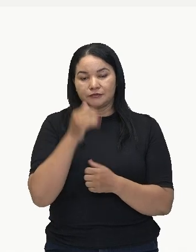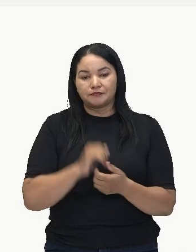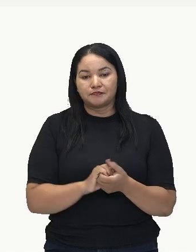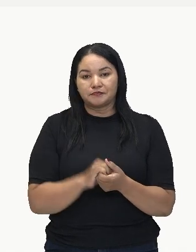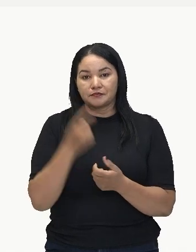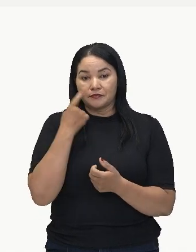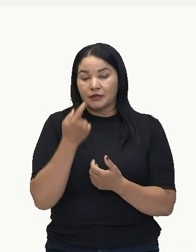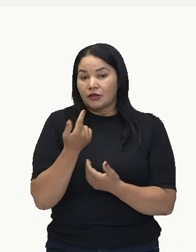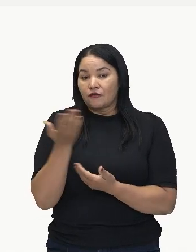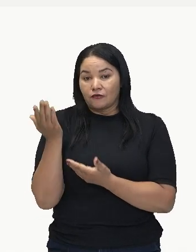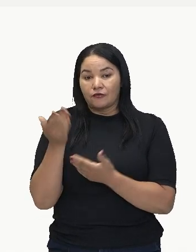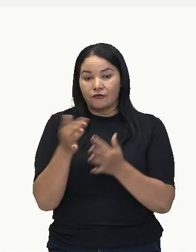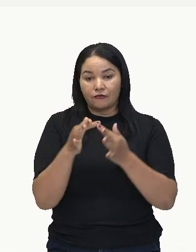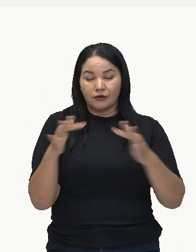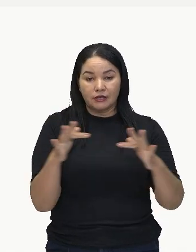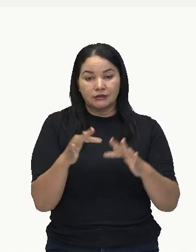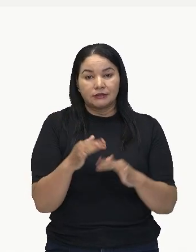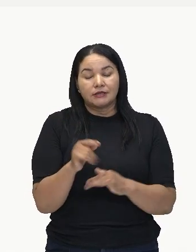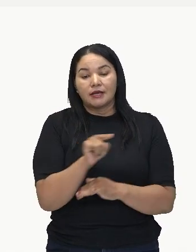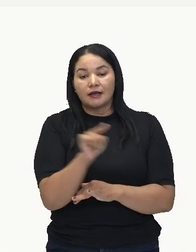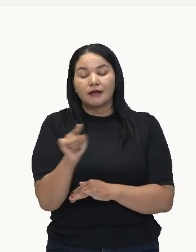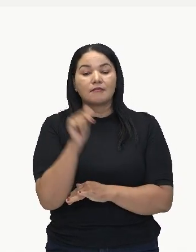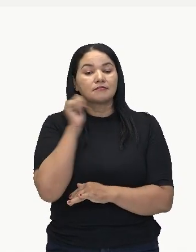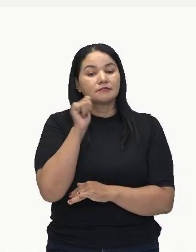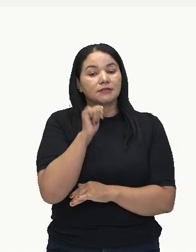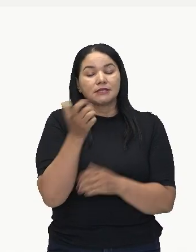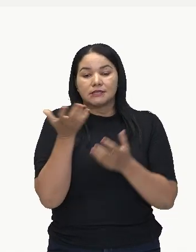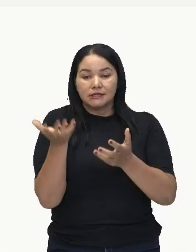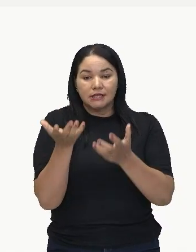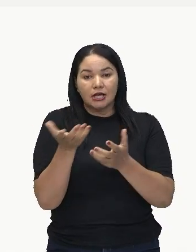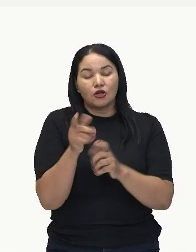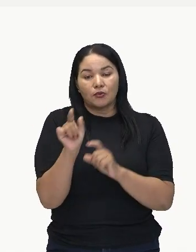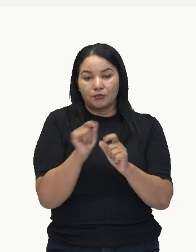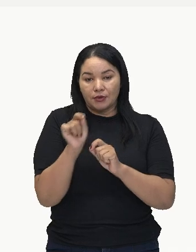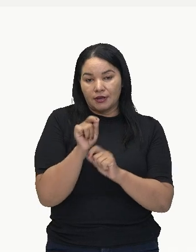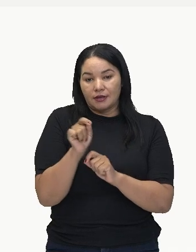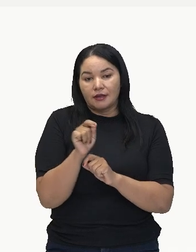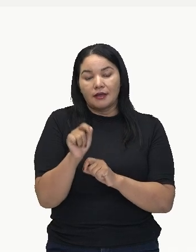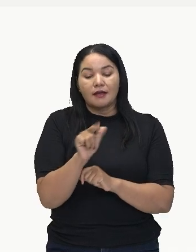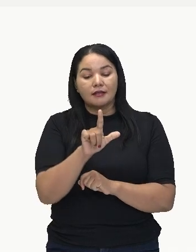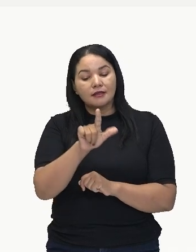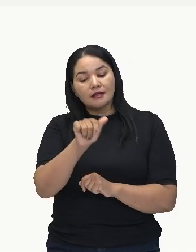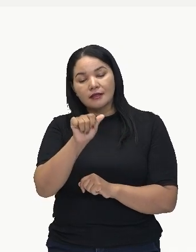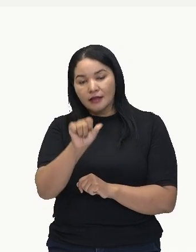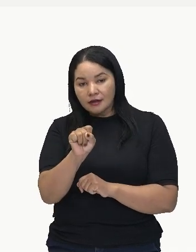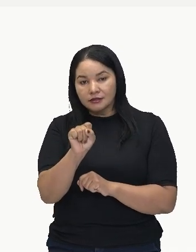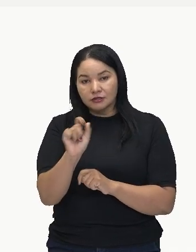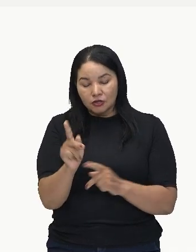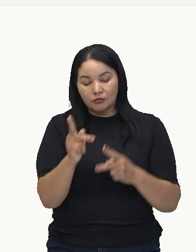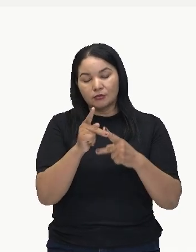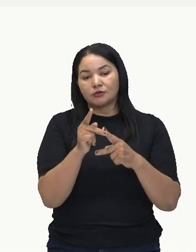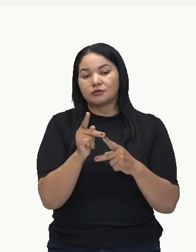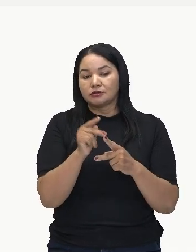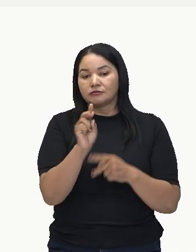Las senhoras las querem, ou seja, las senhoras querem las flores. Portanto, esse las